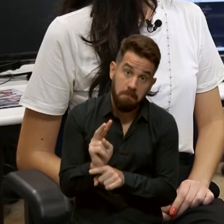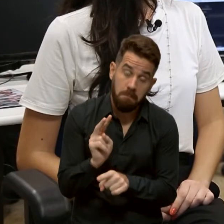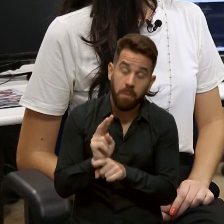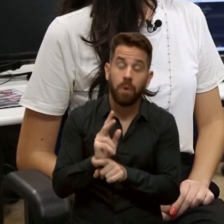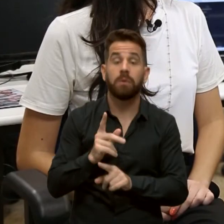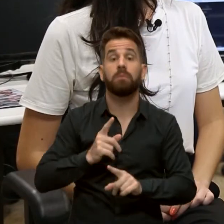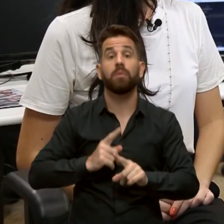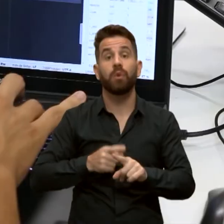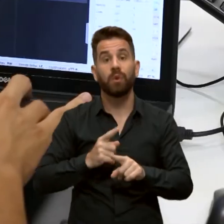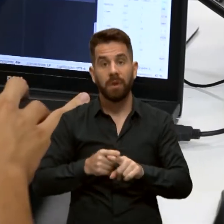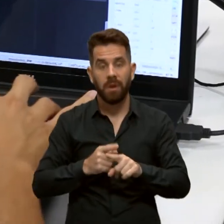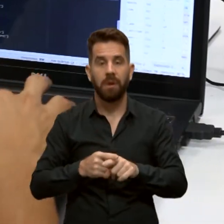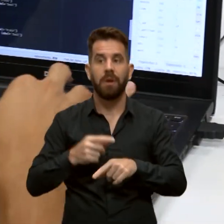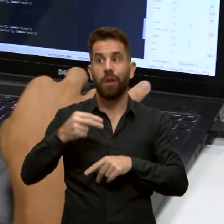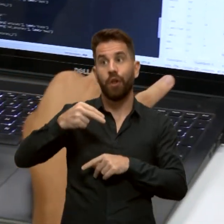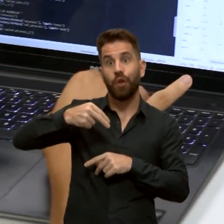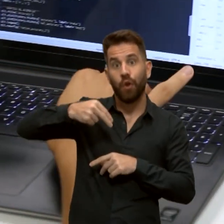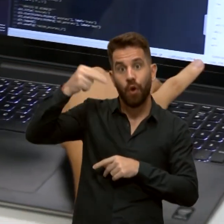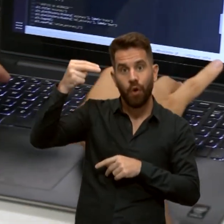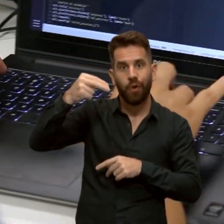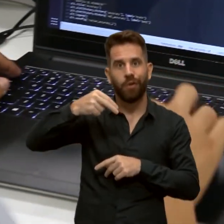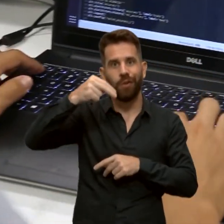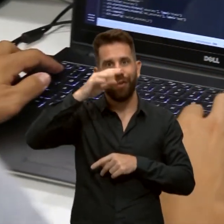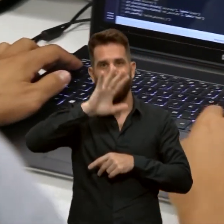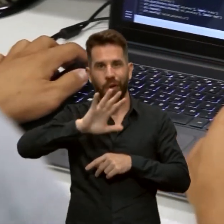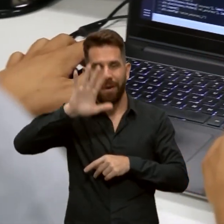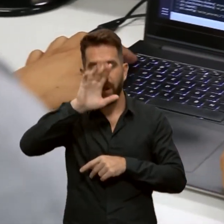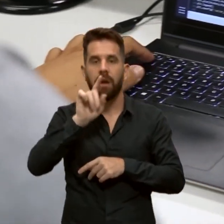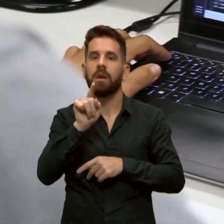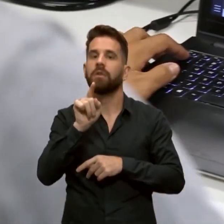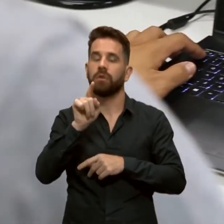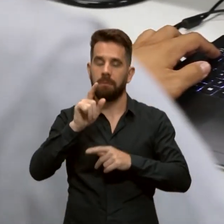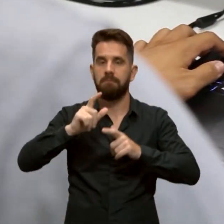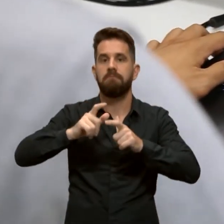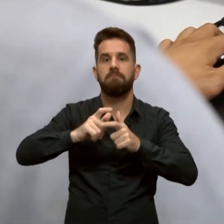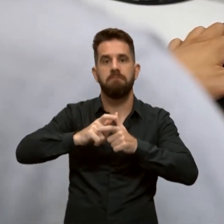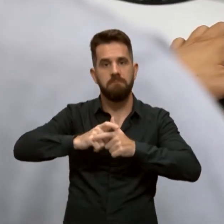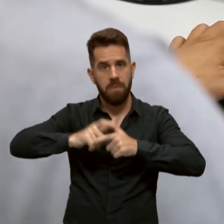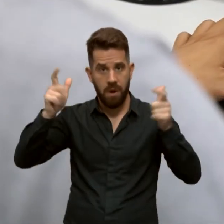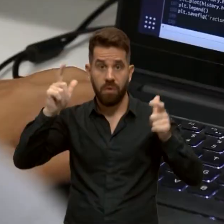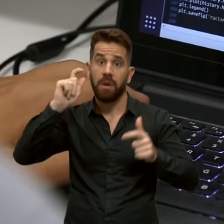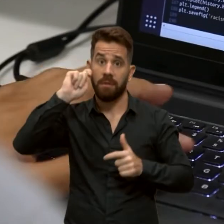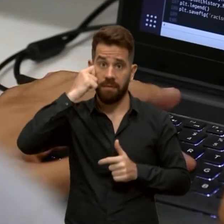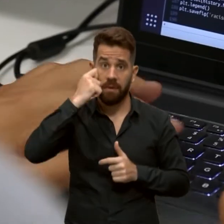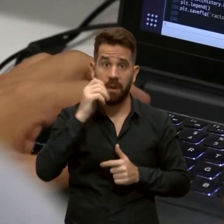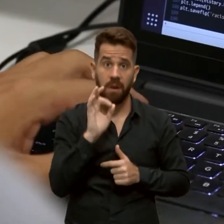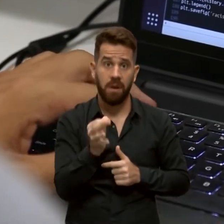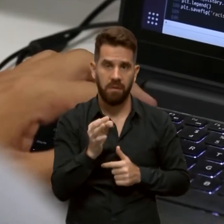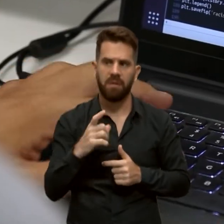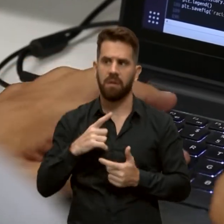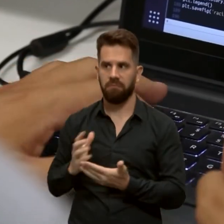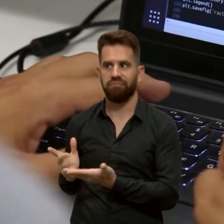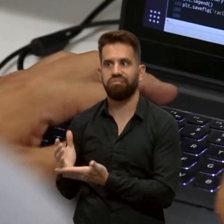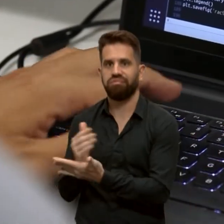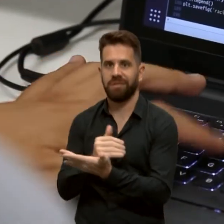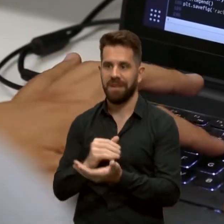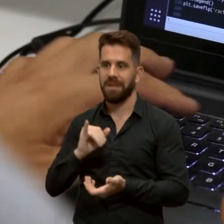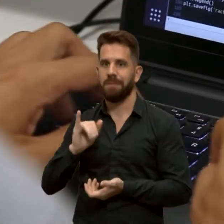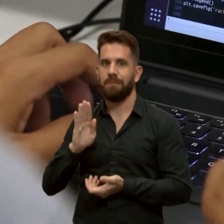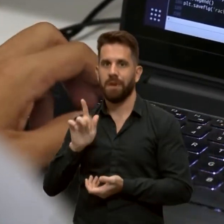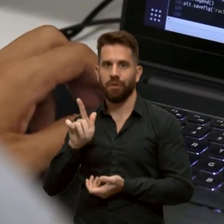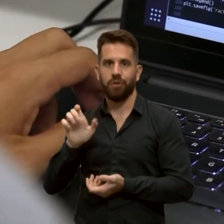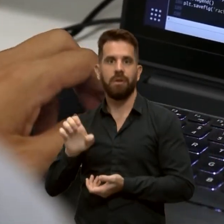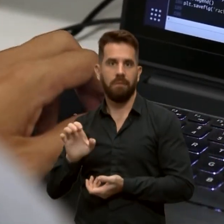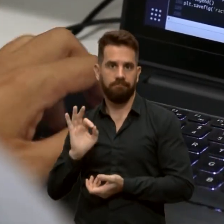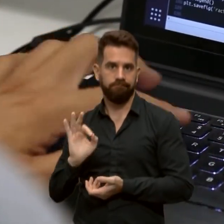de, nas regiões norte e nordeste, você tem a maioria da população negra, de acordo com o censo do IBGE. E nas regiões